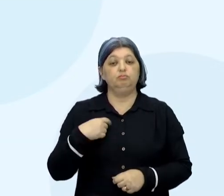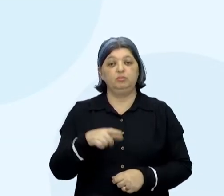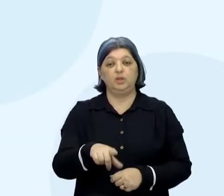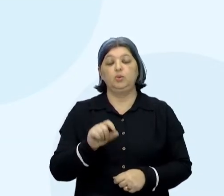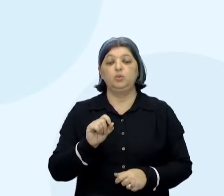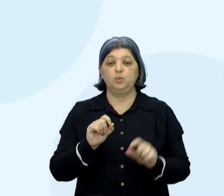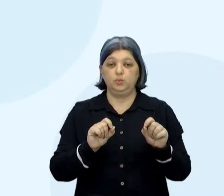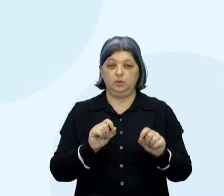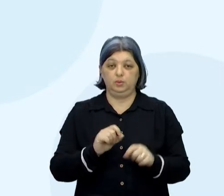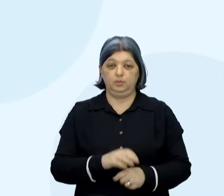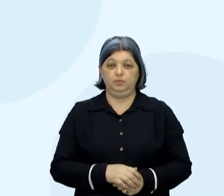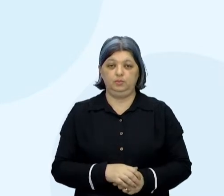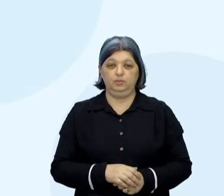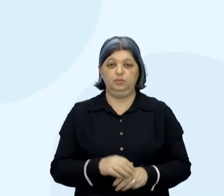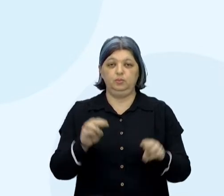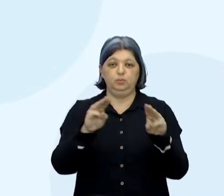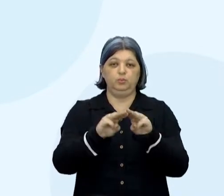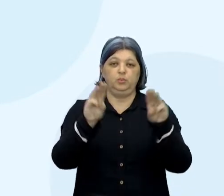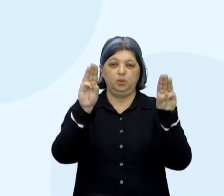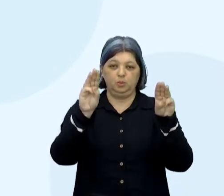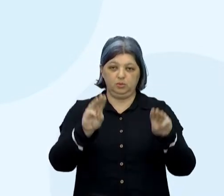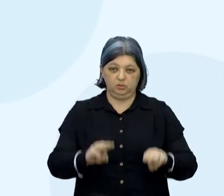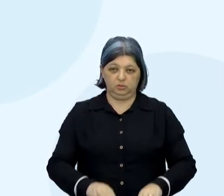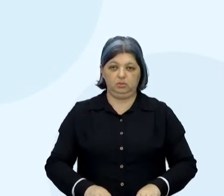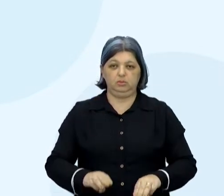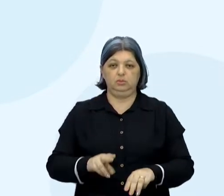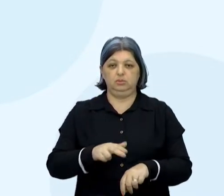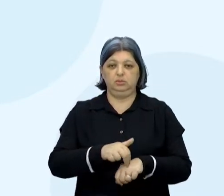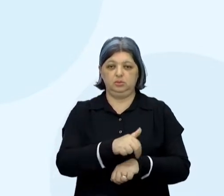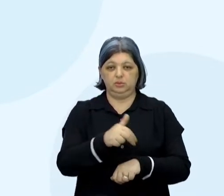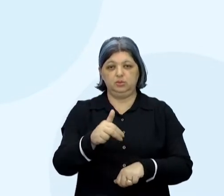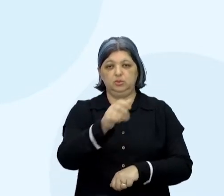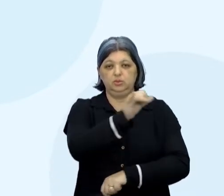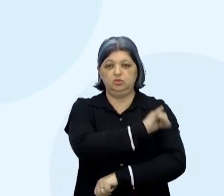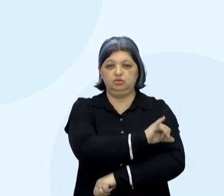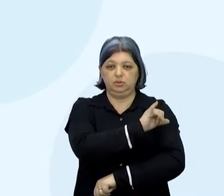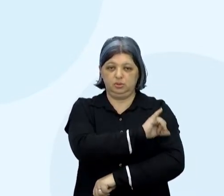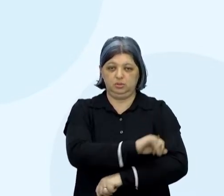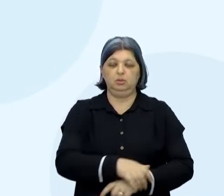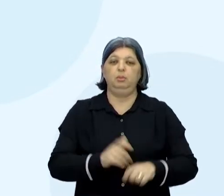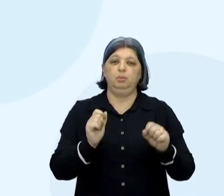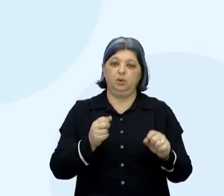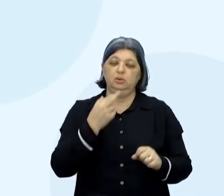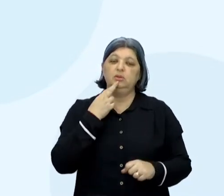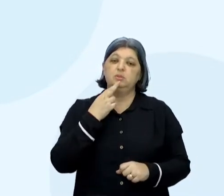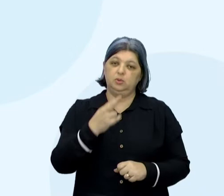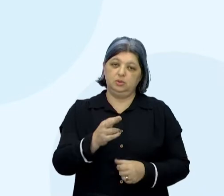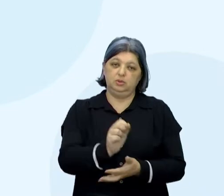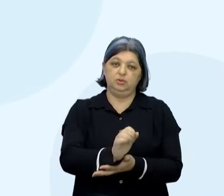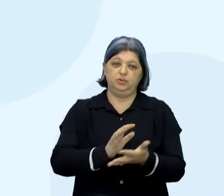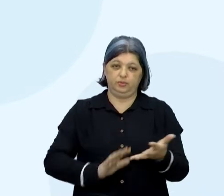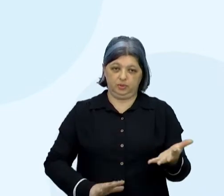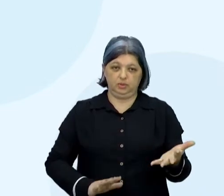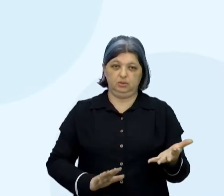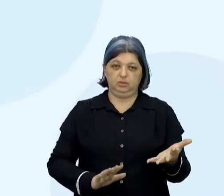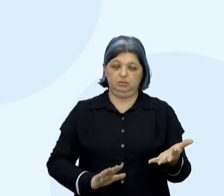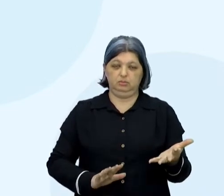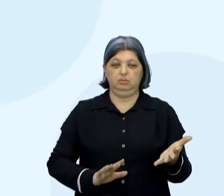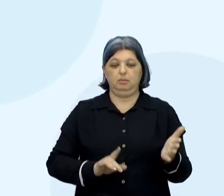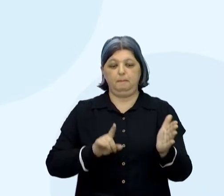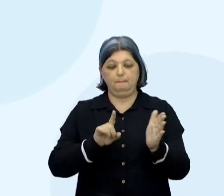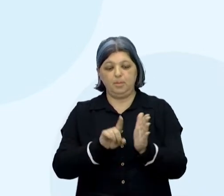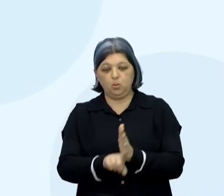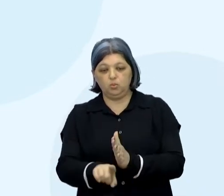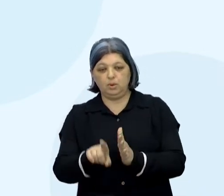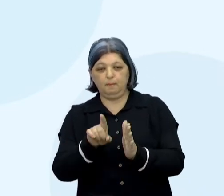caso, o Museu Nacional do Rio de Janeiro. E vocês podem podiam, né, responder essa atividade pergunta a